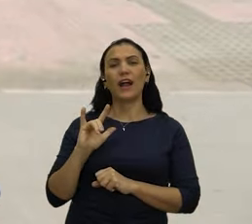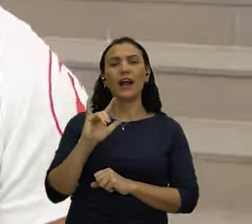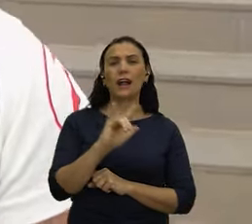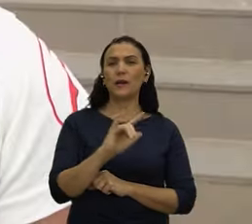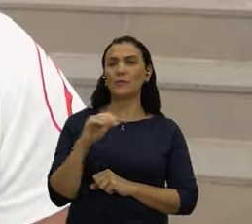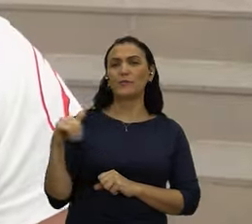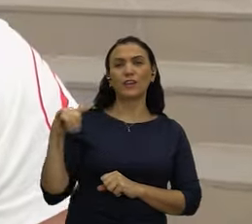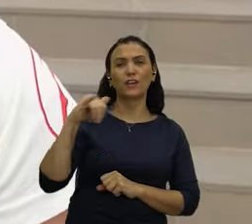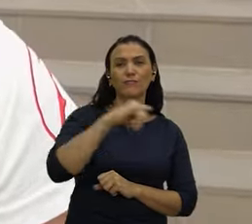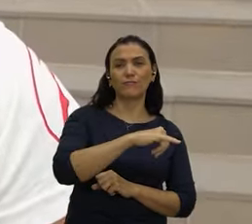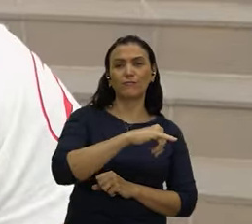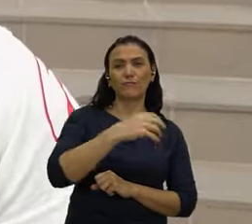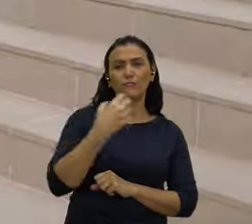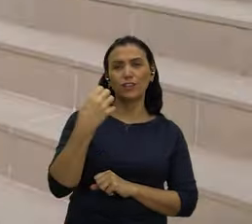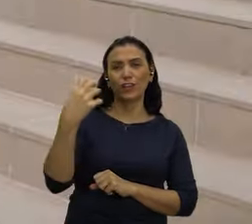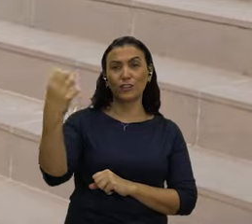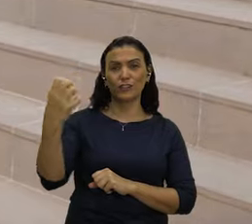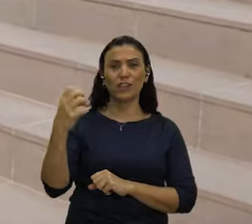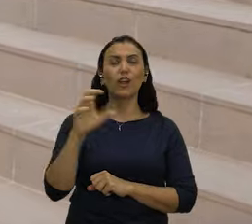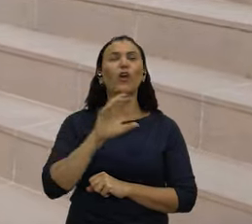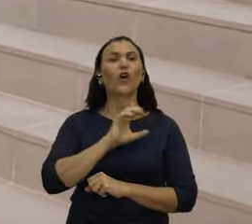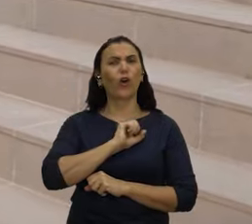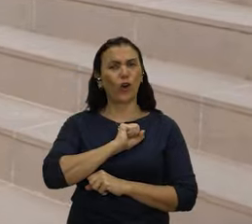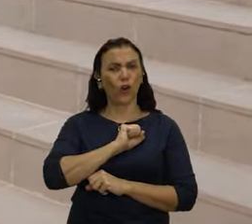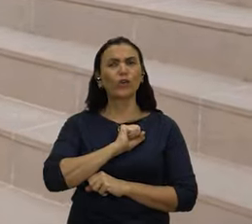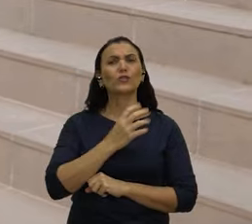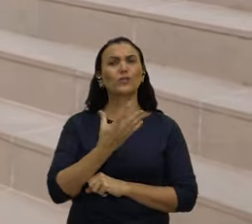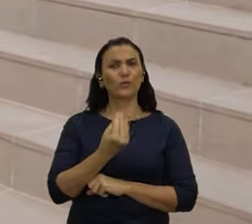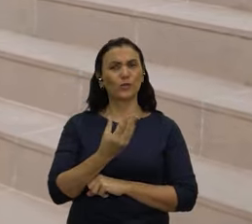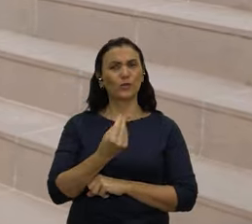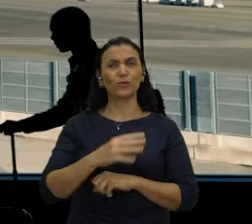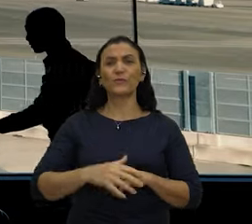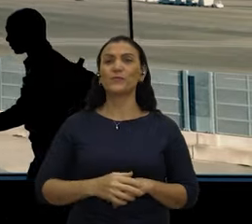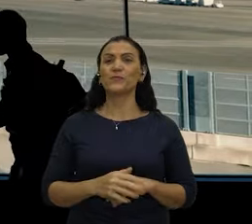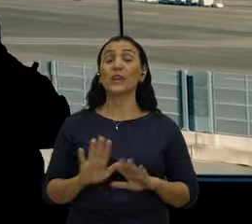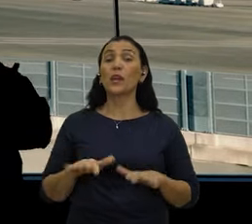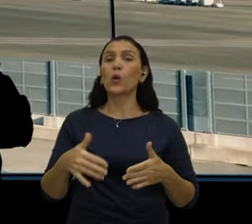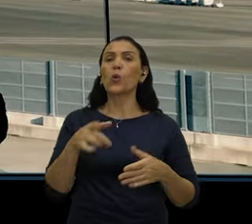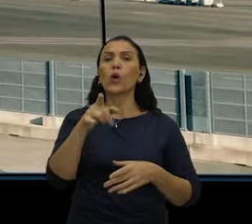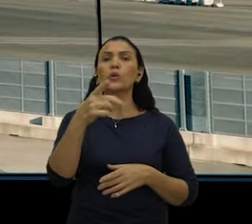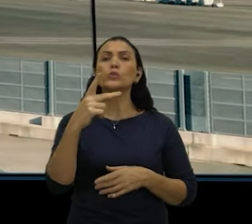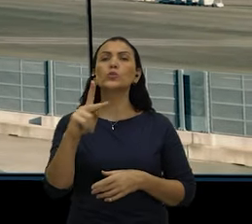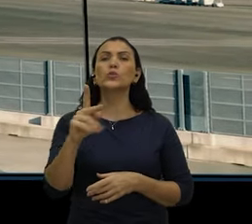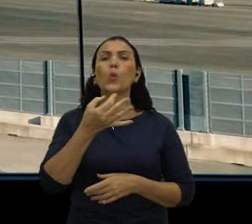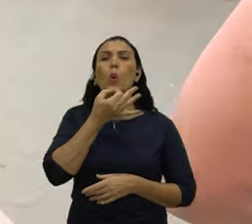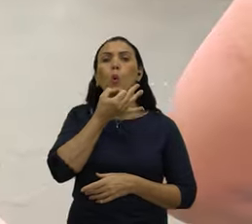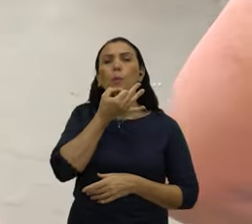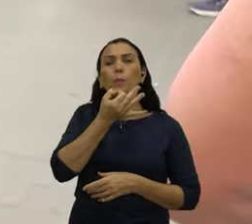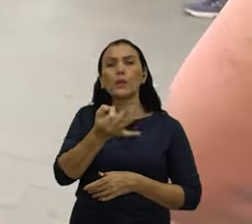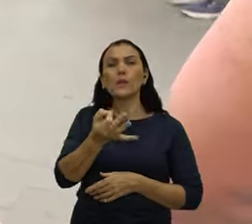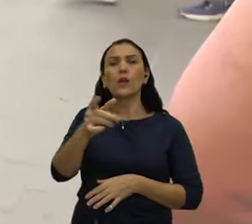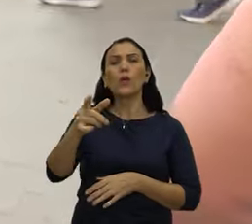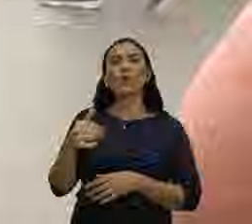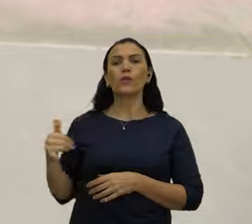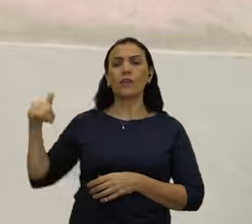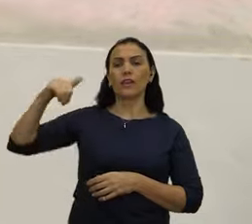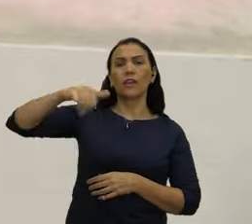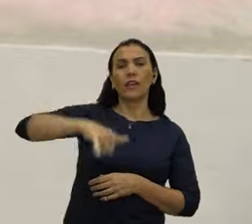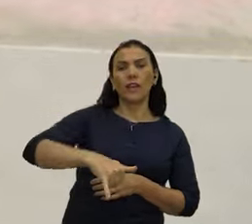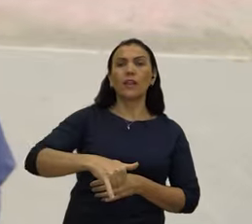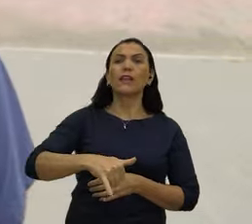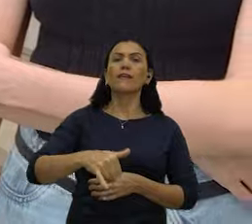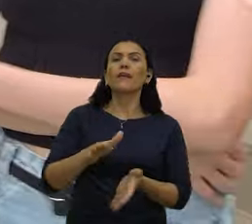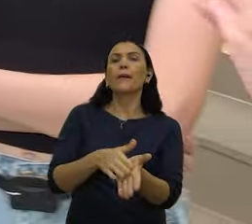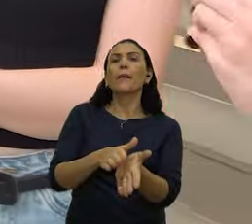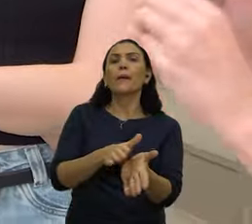avião. Amo viajar. Gosto muito. E qual é a sua opinião sobre serem cobradas tarifas